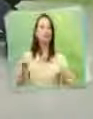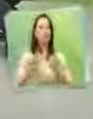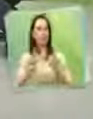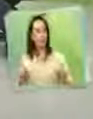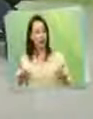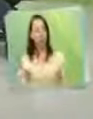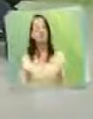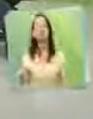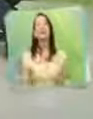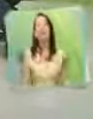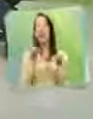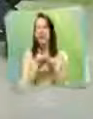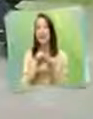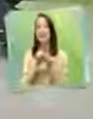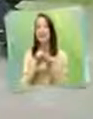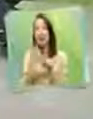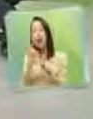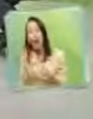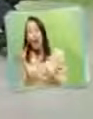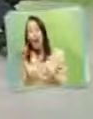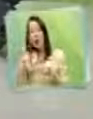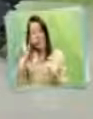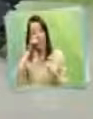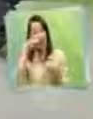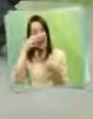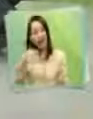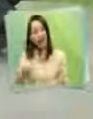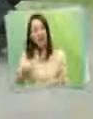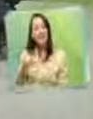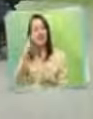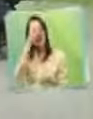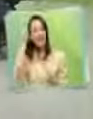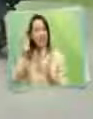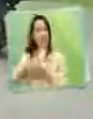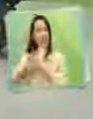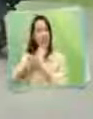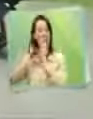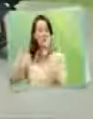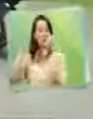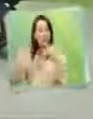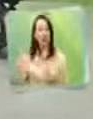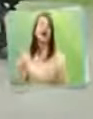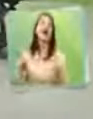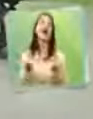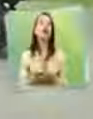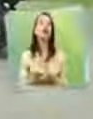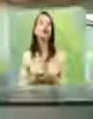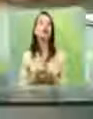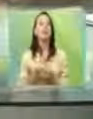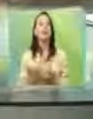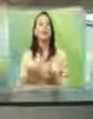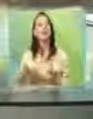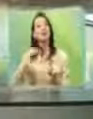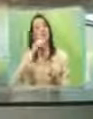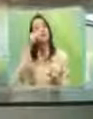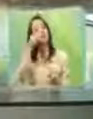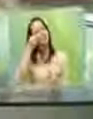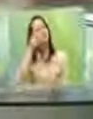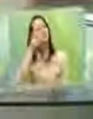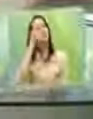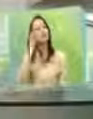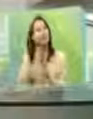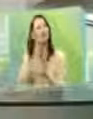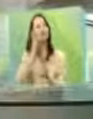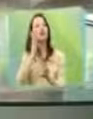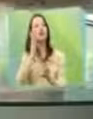atento, aquilo que eu ia falar, né, no final do primeiro bloco, que foi tocado aqui de certa forma, é procurar